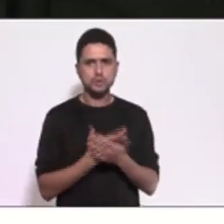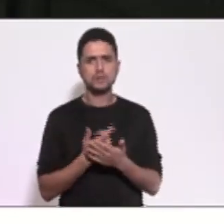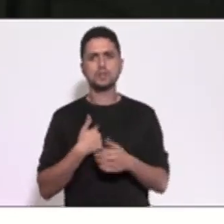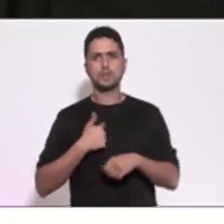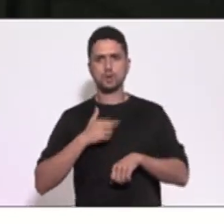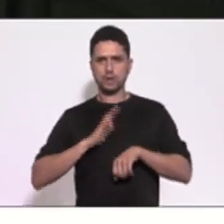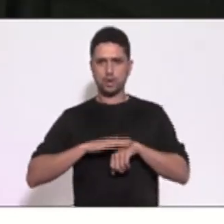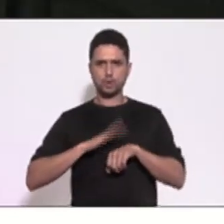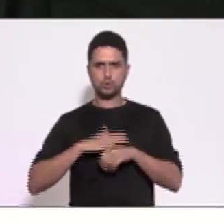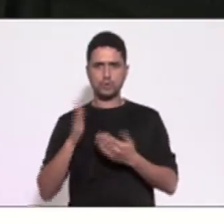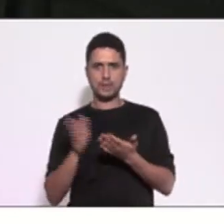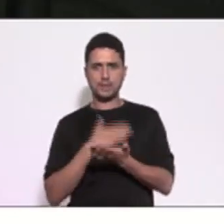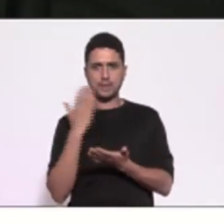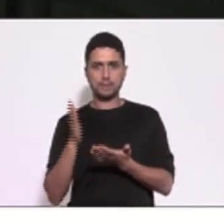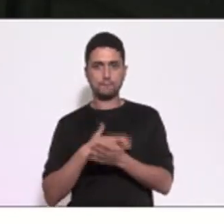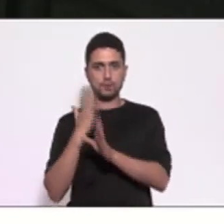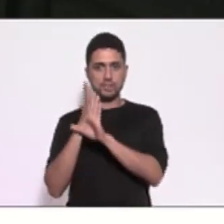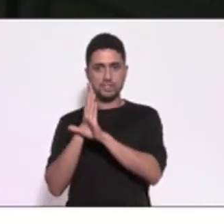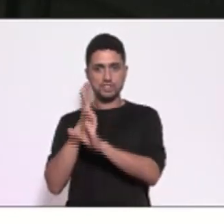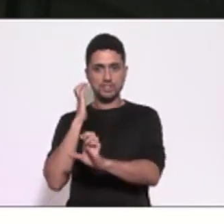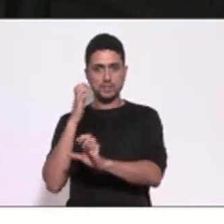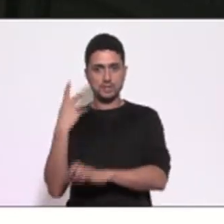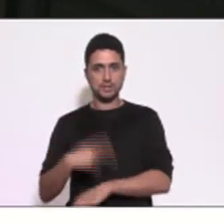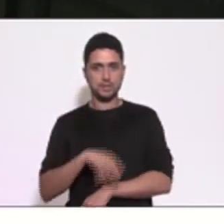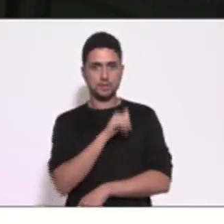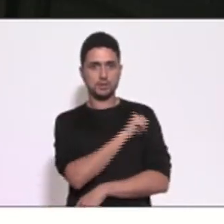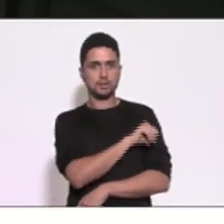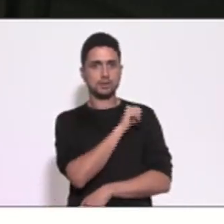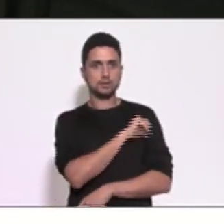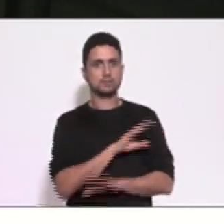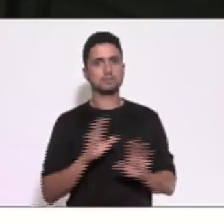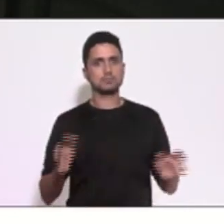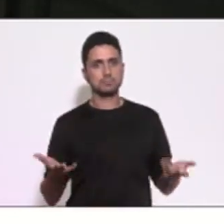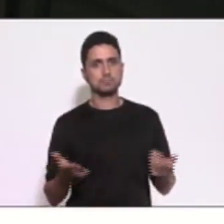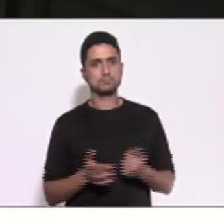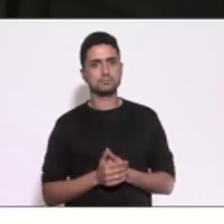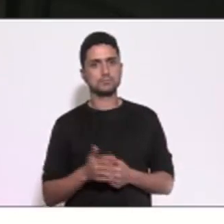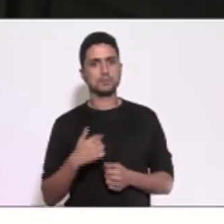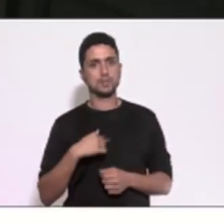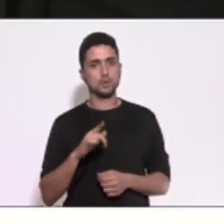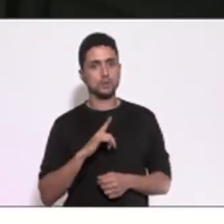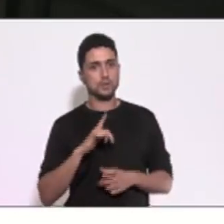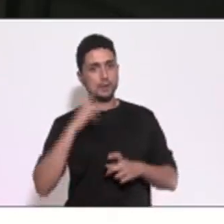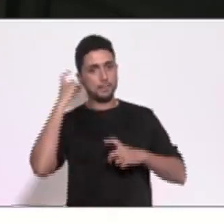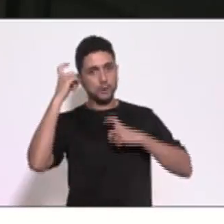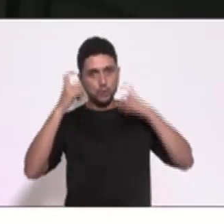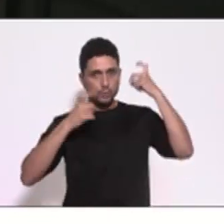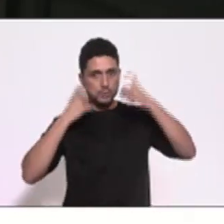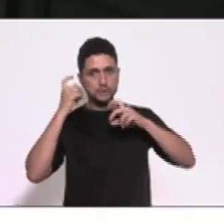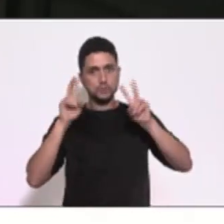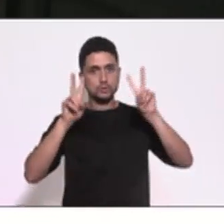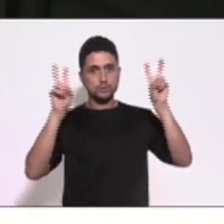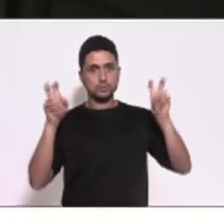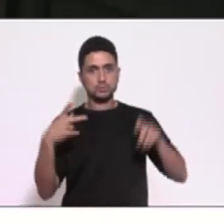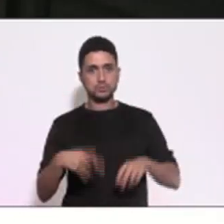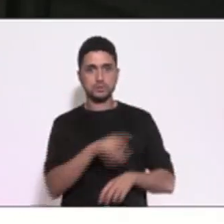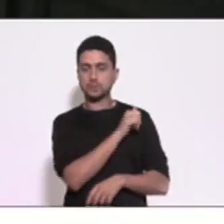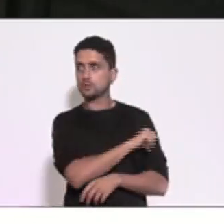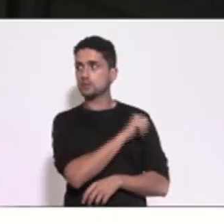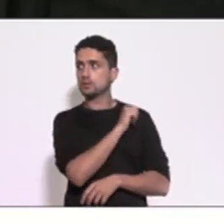de livro Reengenharia na Cidade é o título, de maneira que eu tenho uma preocupação com a cidade do Rio de